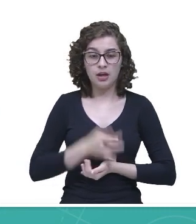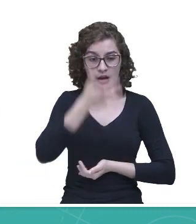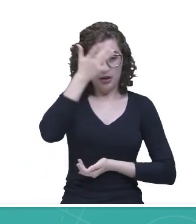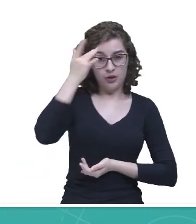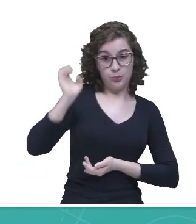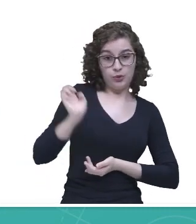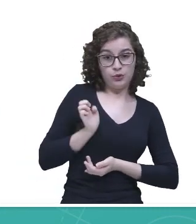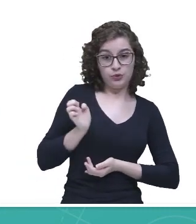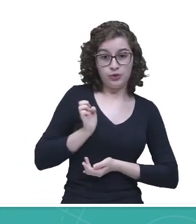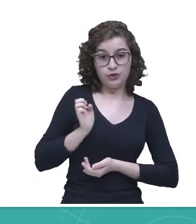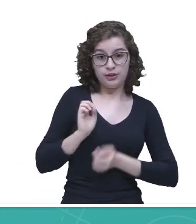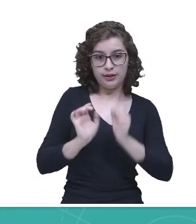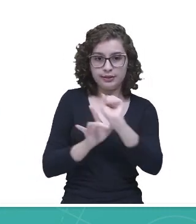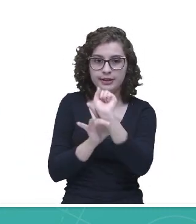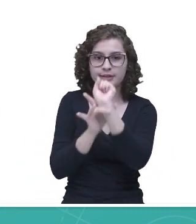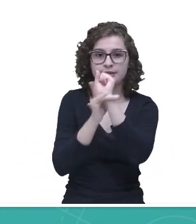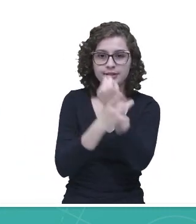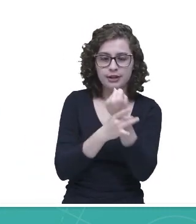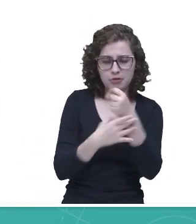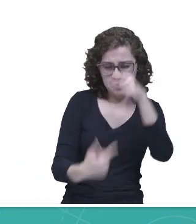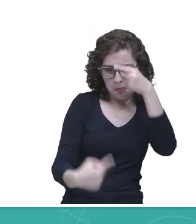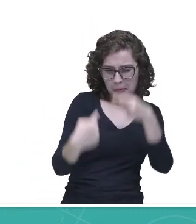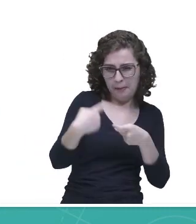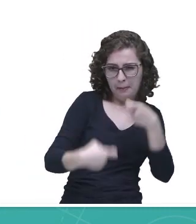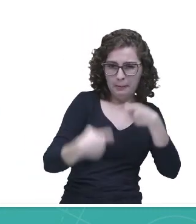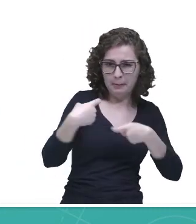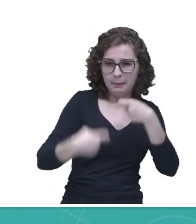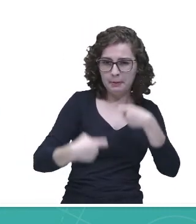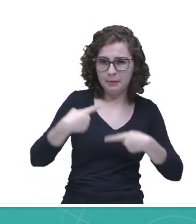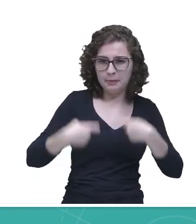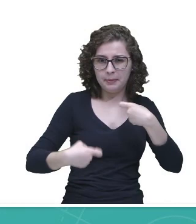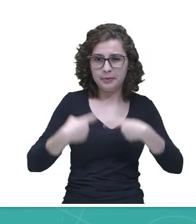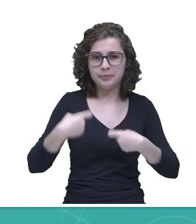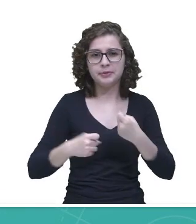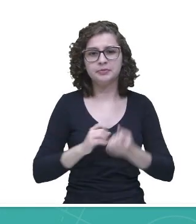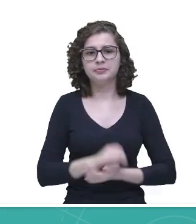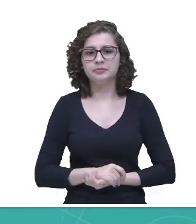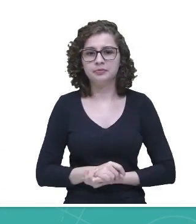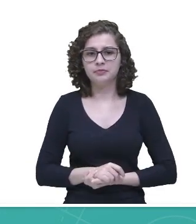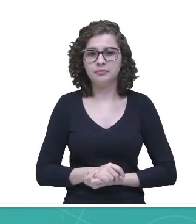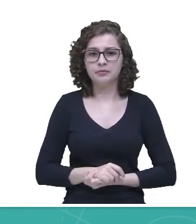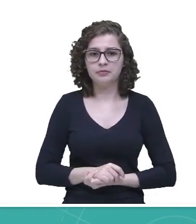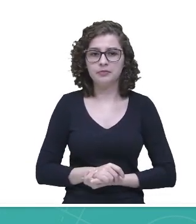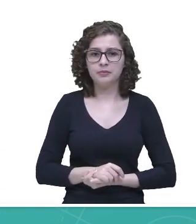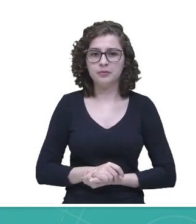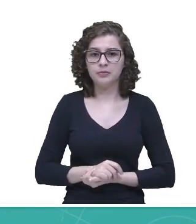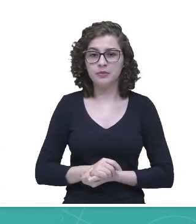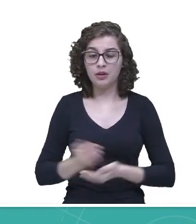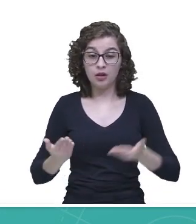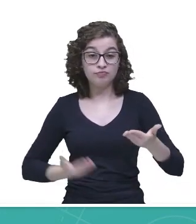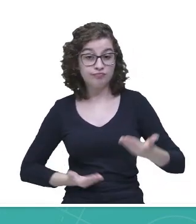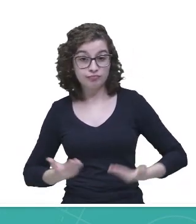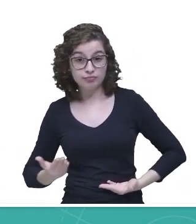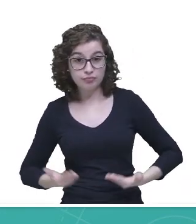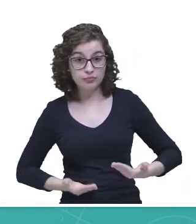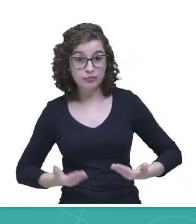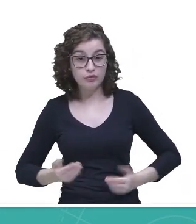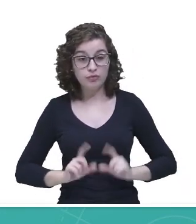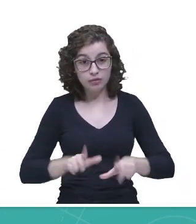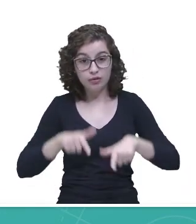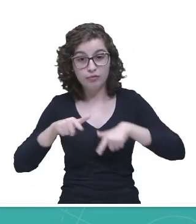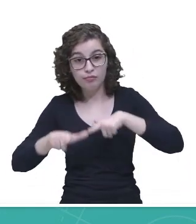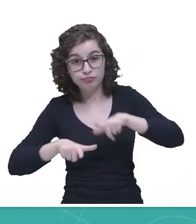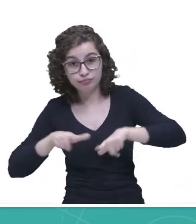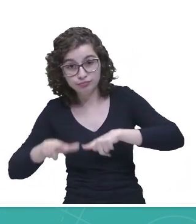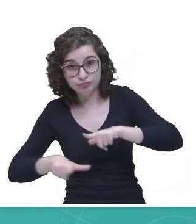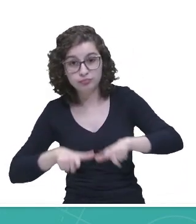função fazer a defesa através da guerra, não é isso? E os servos camponeses cabiam à produção